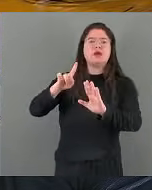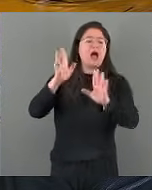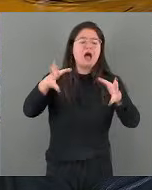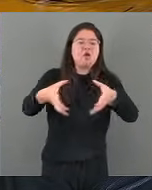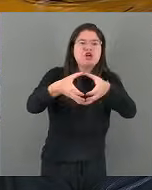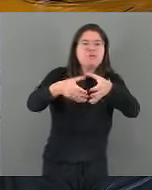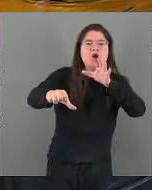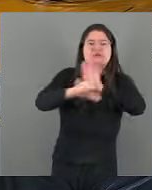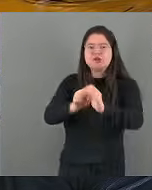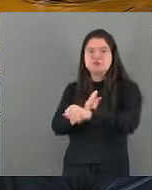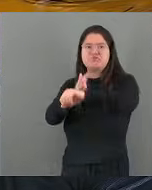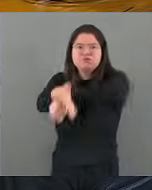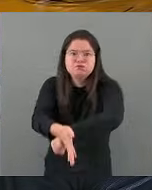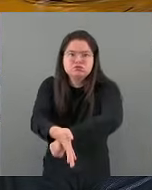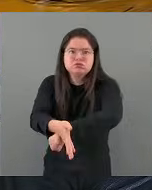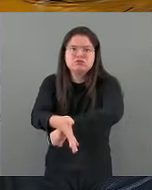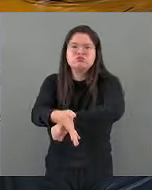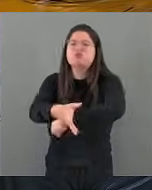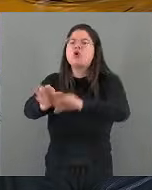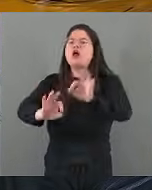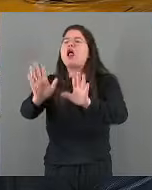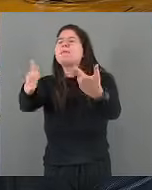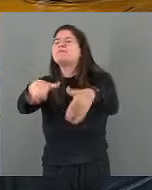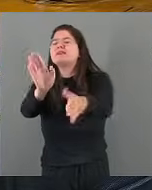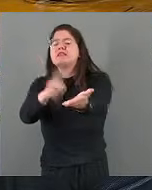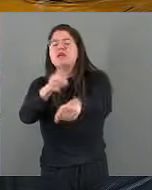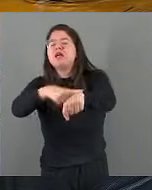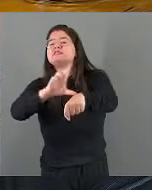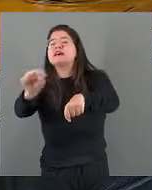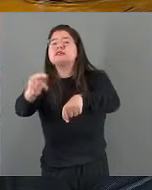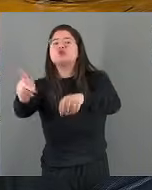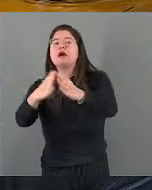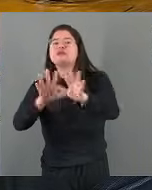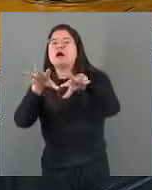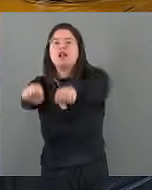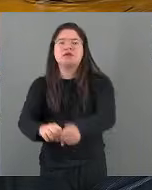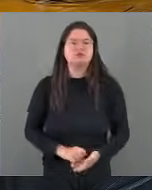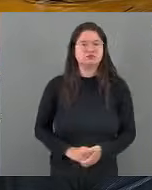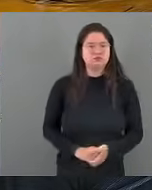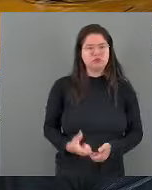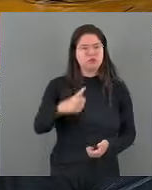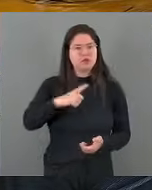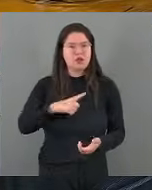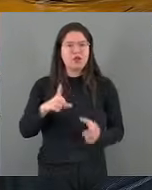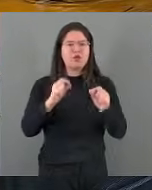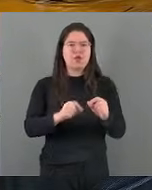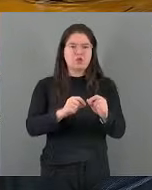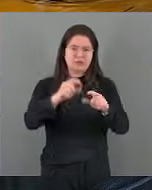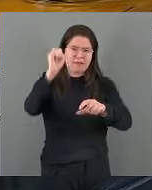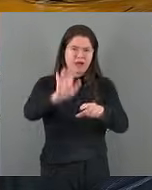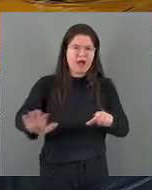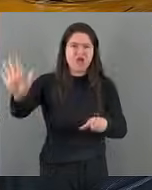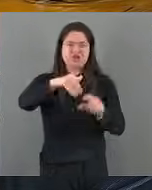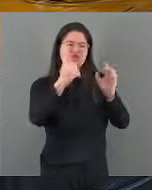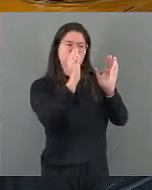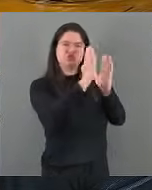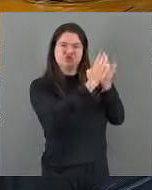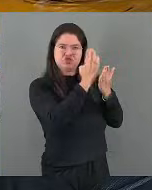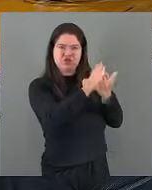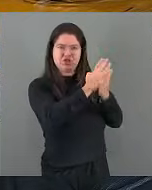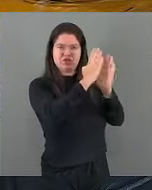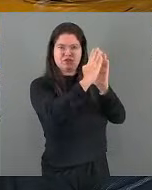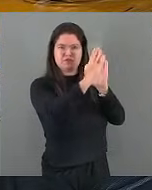sair. Horas. Tem uma cena lá mostrada de livros caindo no chão, porque não deu tempo